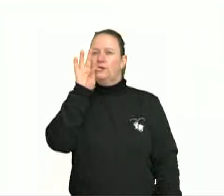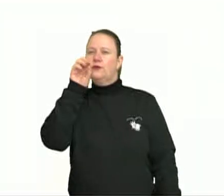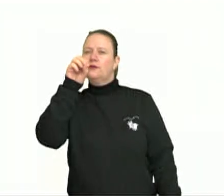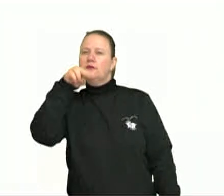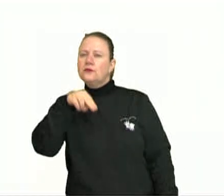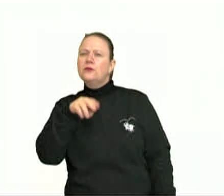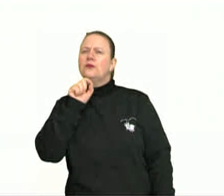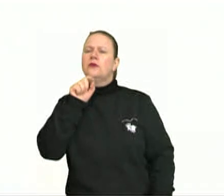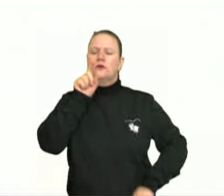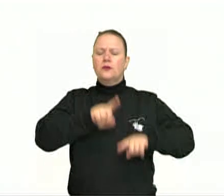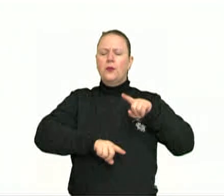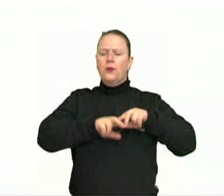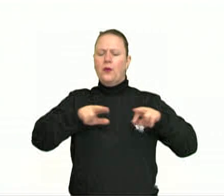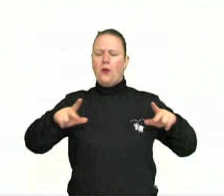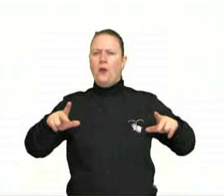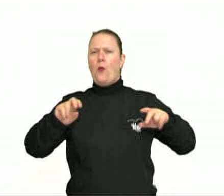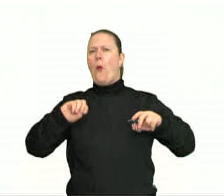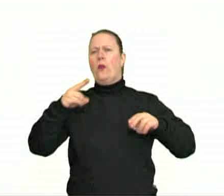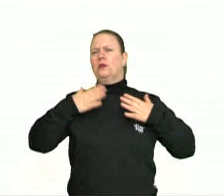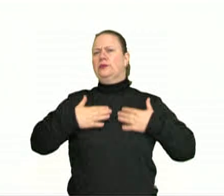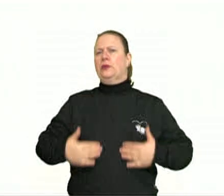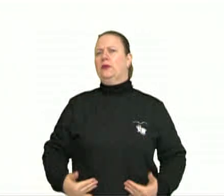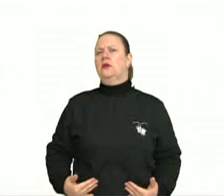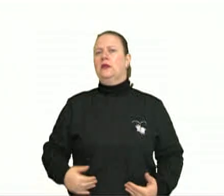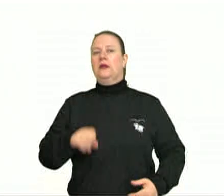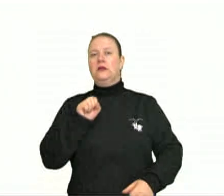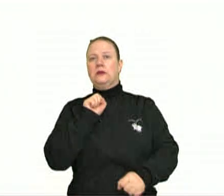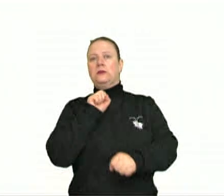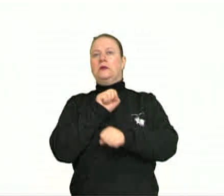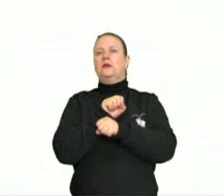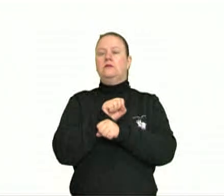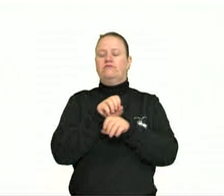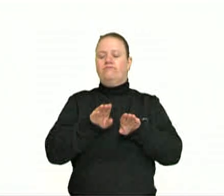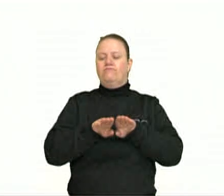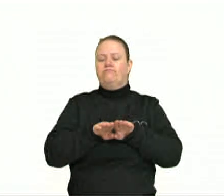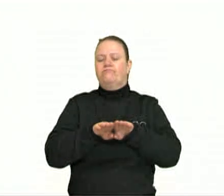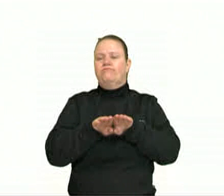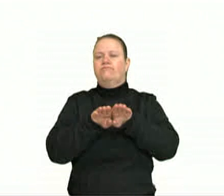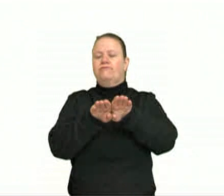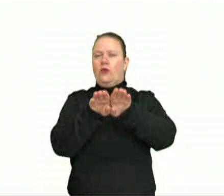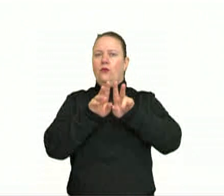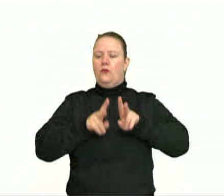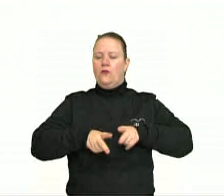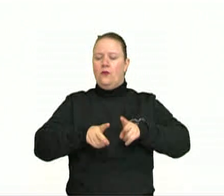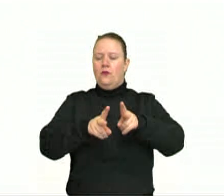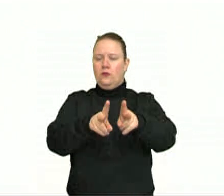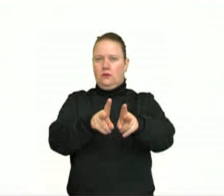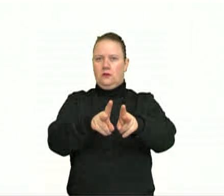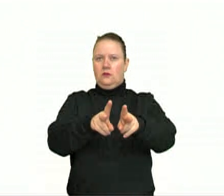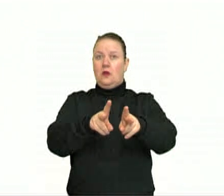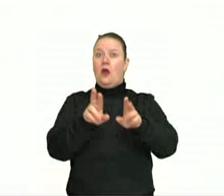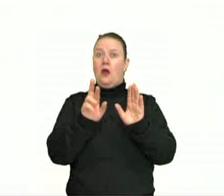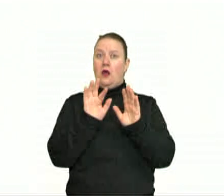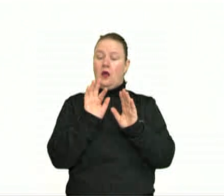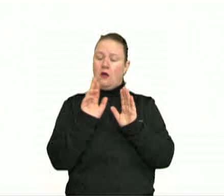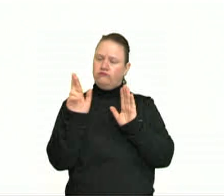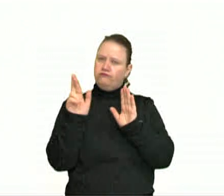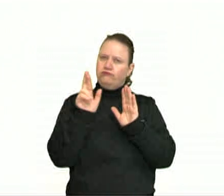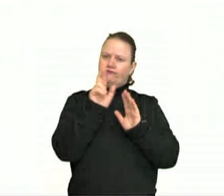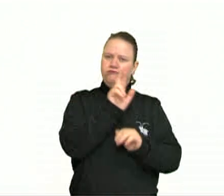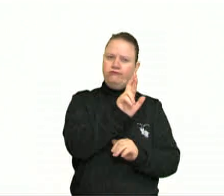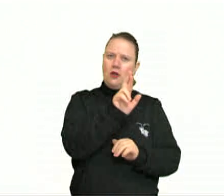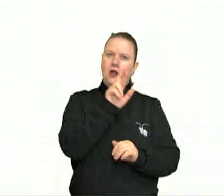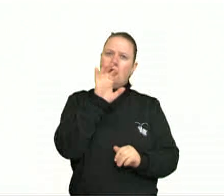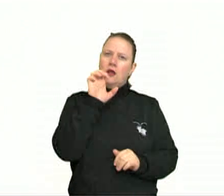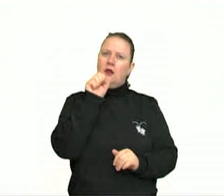tendência dos corpos com massa de permanecer em estado de equilíbrio, desde que a resultante das forças que atuam sobre ele